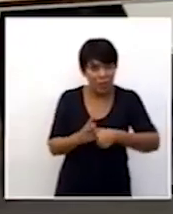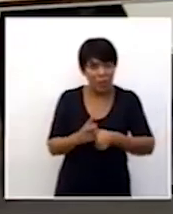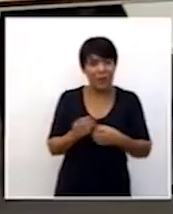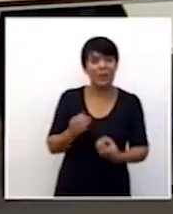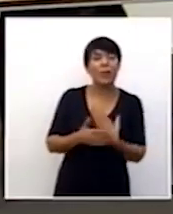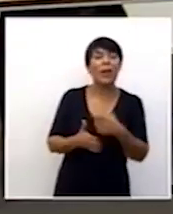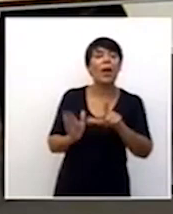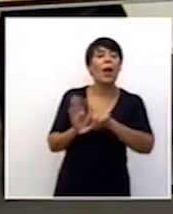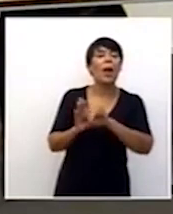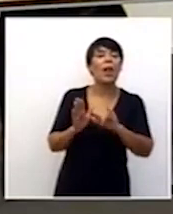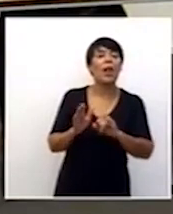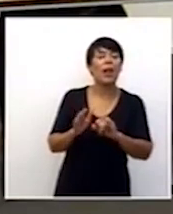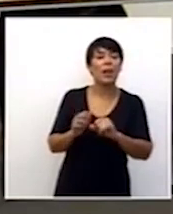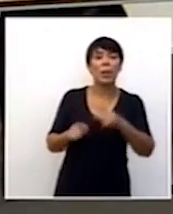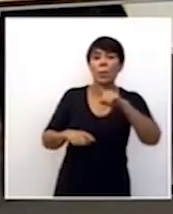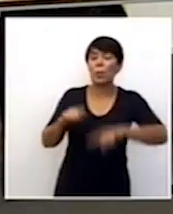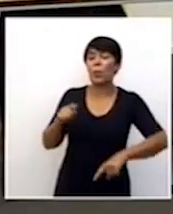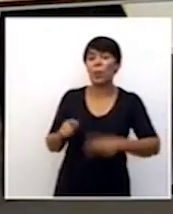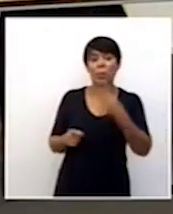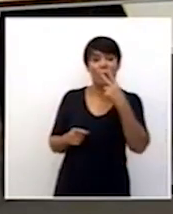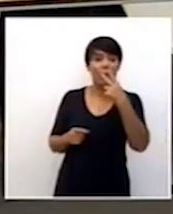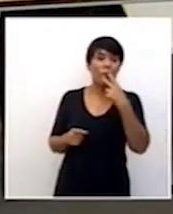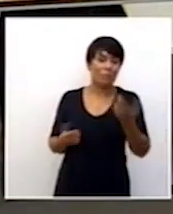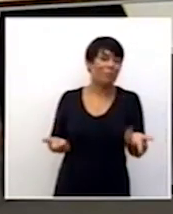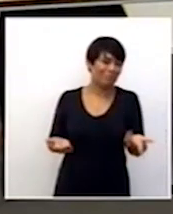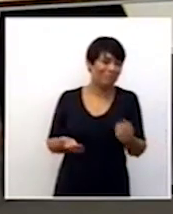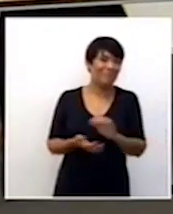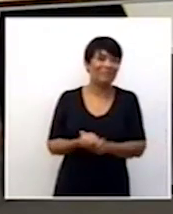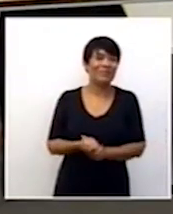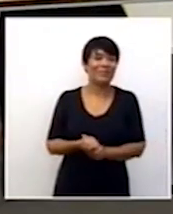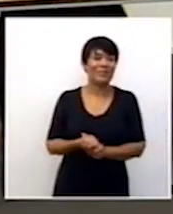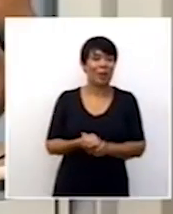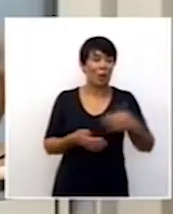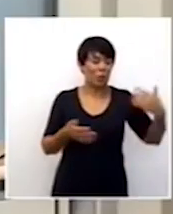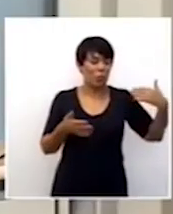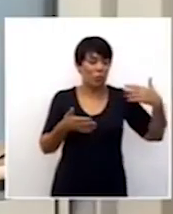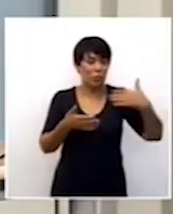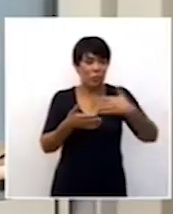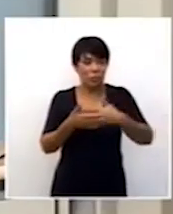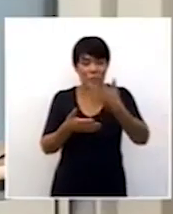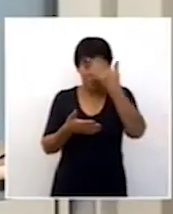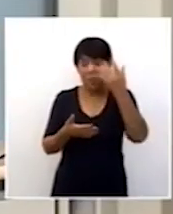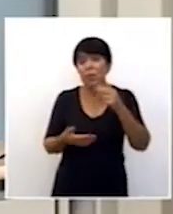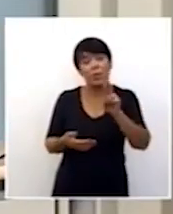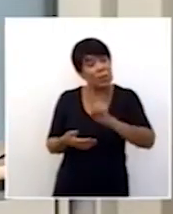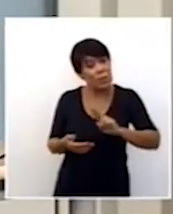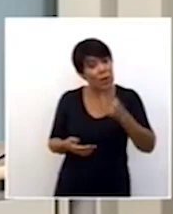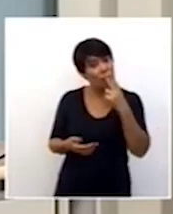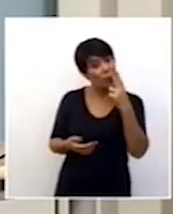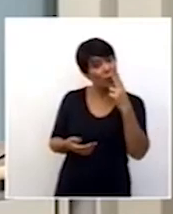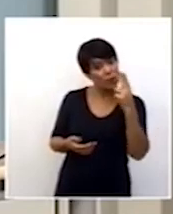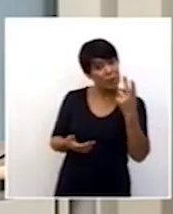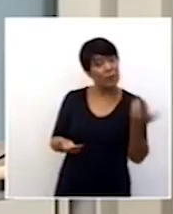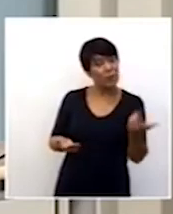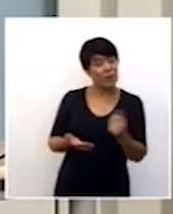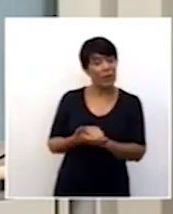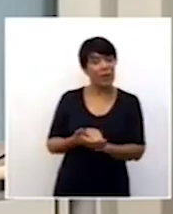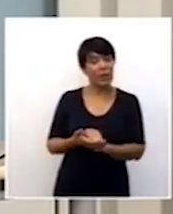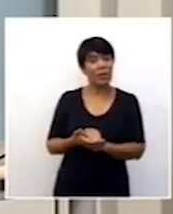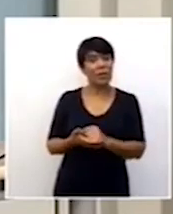Pois é, você viu? E durante esse tempo todas as pessoas teimavam em utilizar cigarro. Veja só, a lei antifumo é